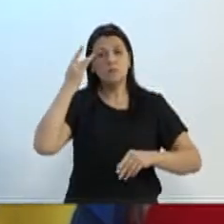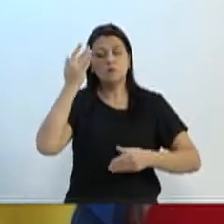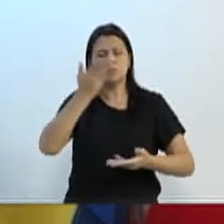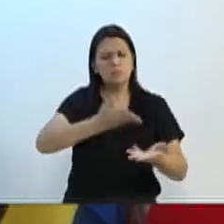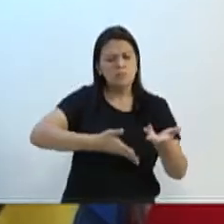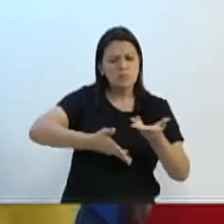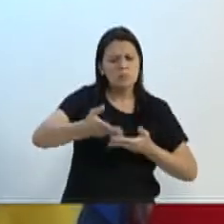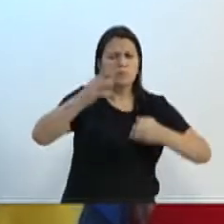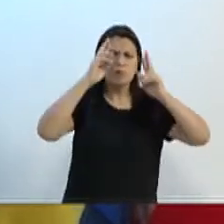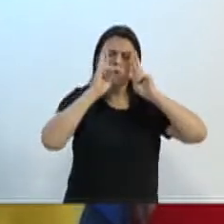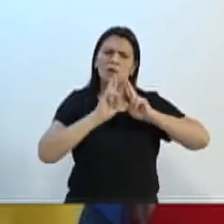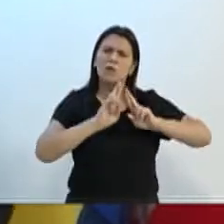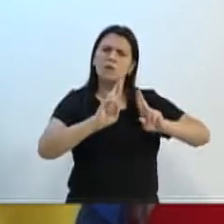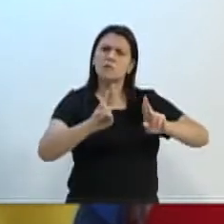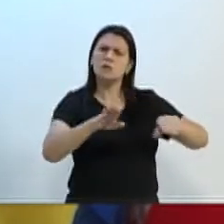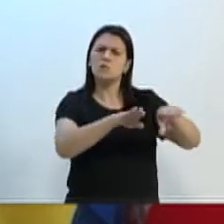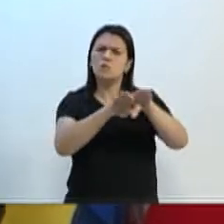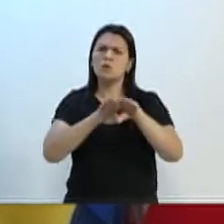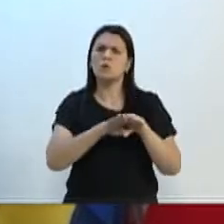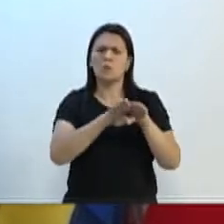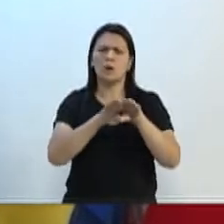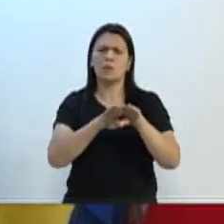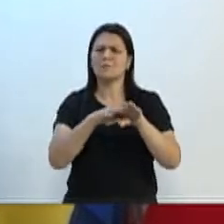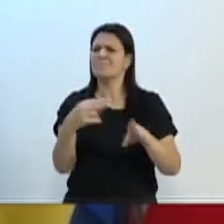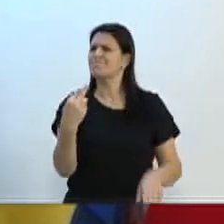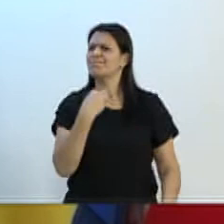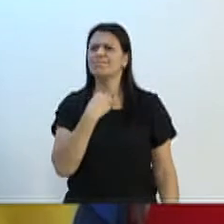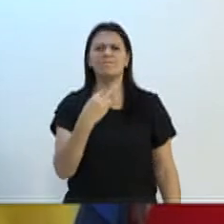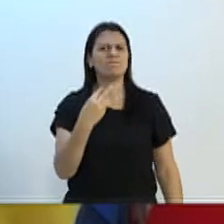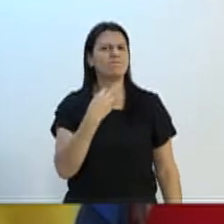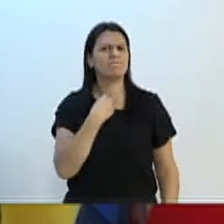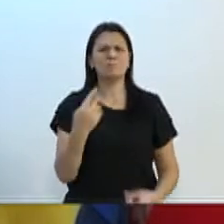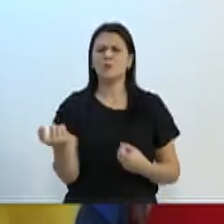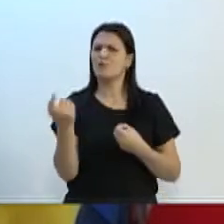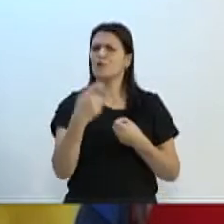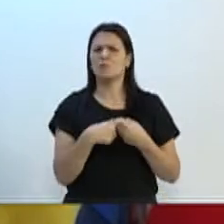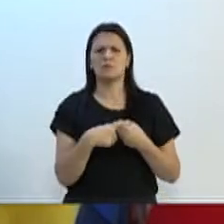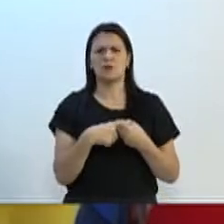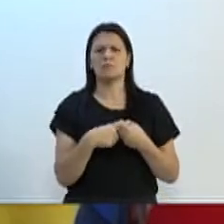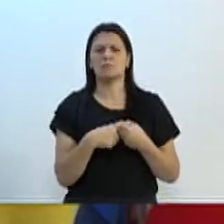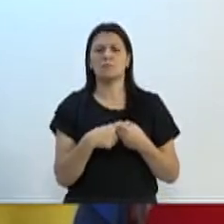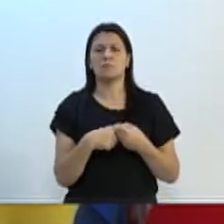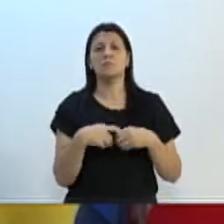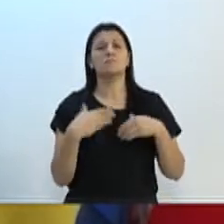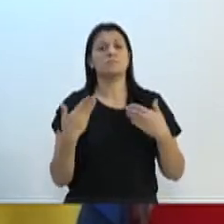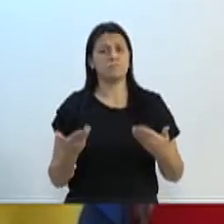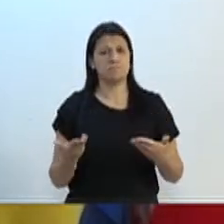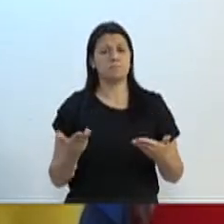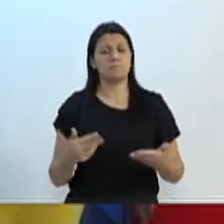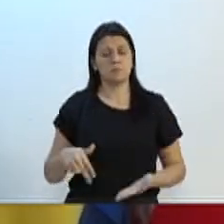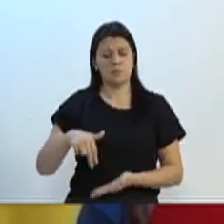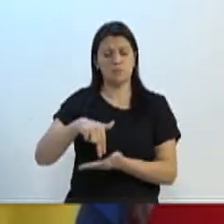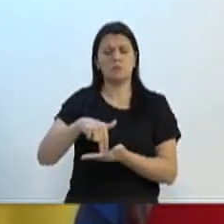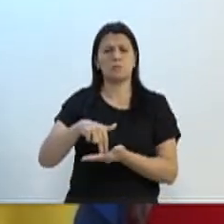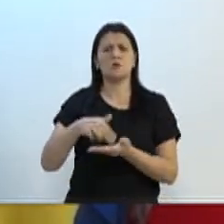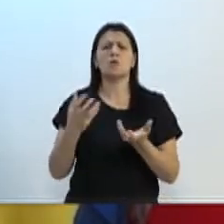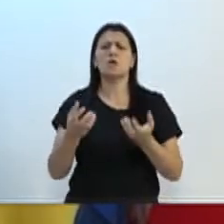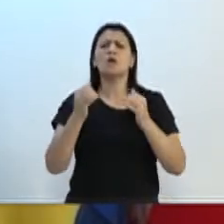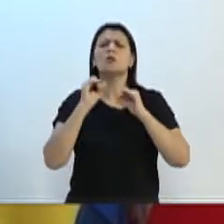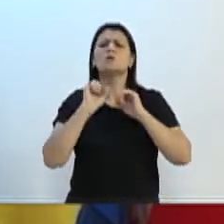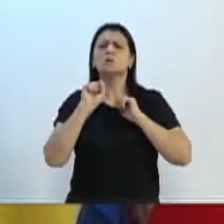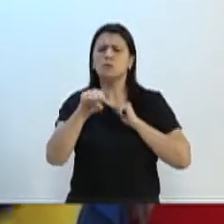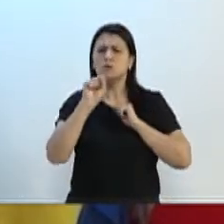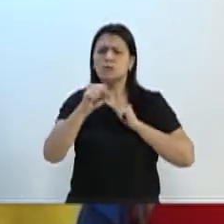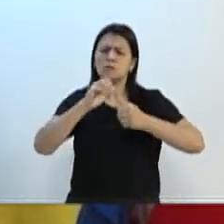com respeito, com igualdade. Nós não podemos retroceder nessa questão. E quanto a esse posicionamento específico, quero, sim,